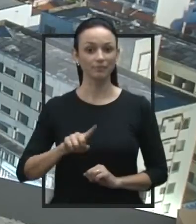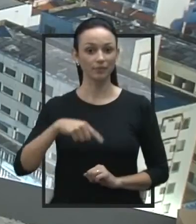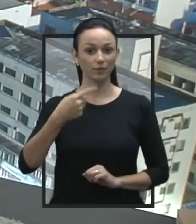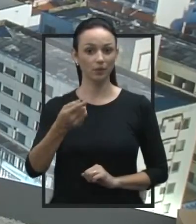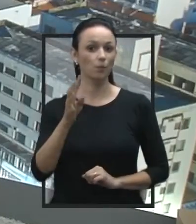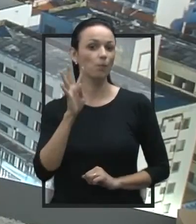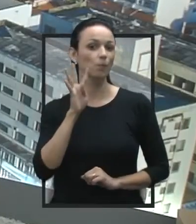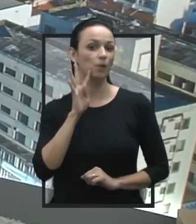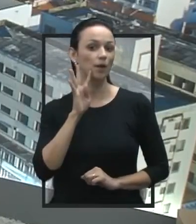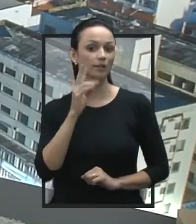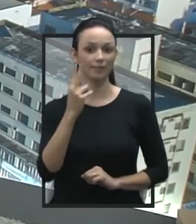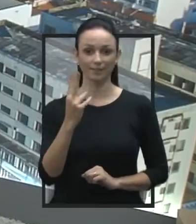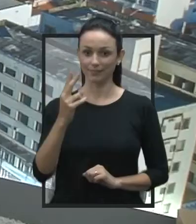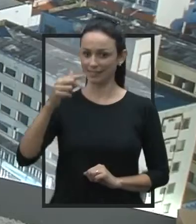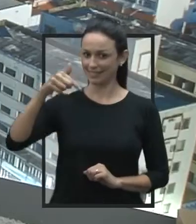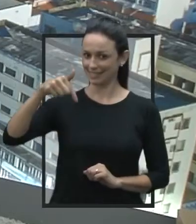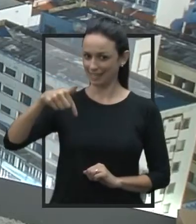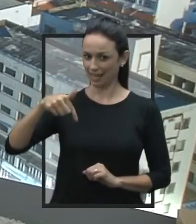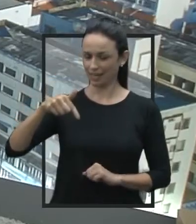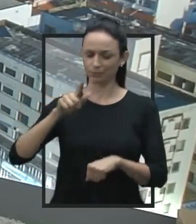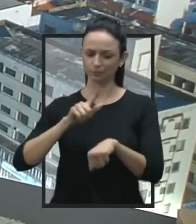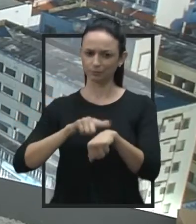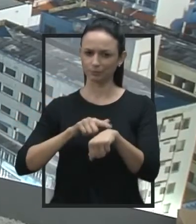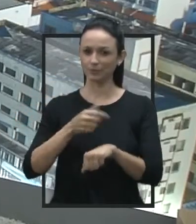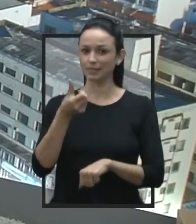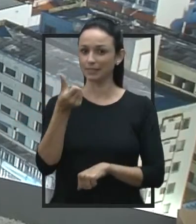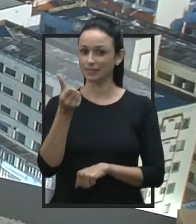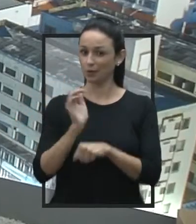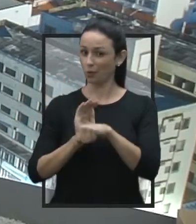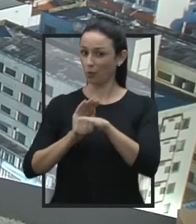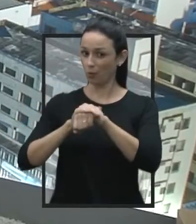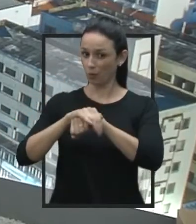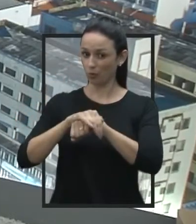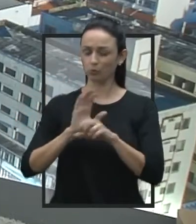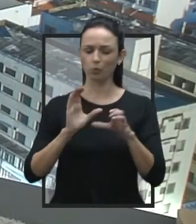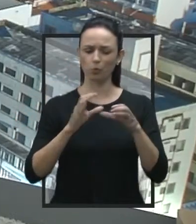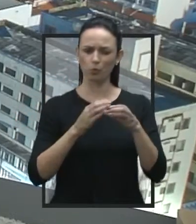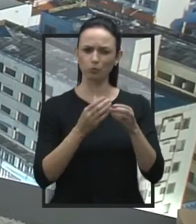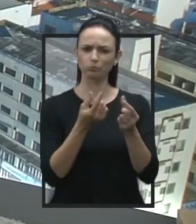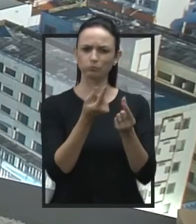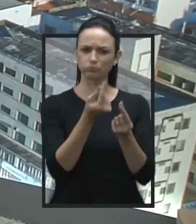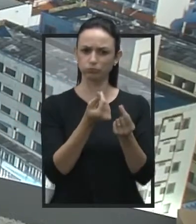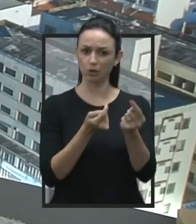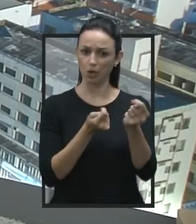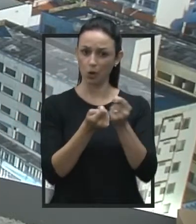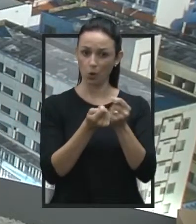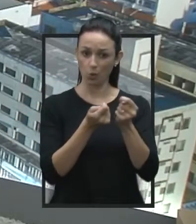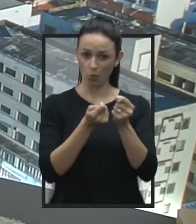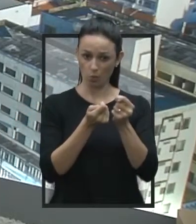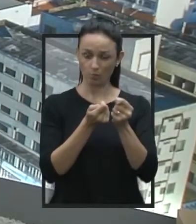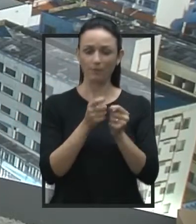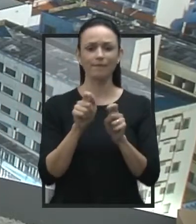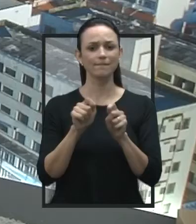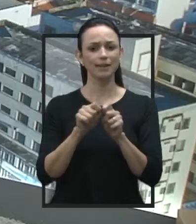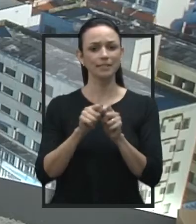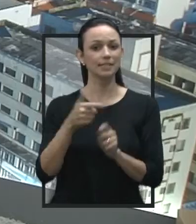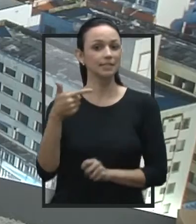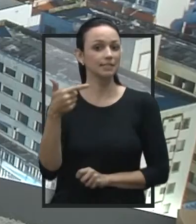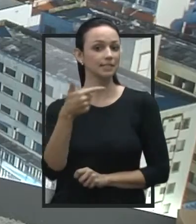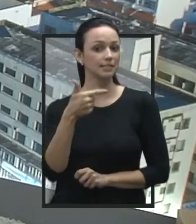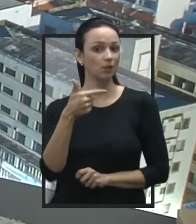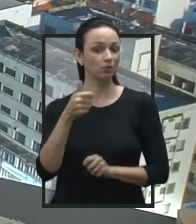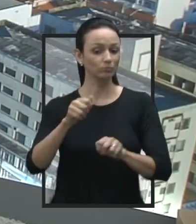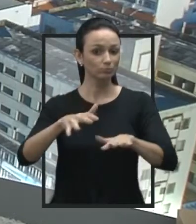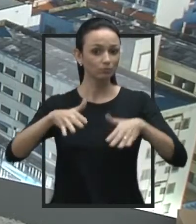Na próxima quarta-feira, dia 27, às 18 horas, a Comissão de Finanças, Orçamento e Economia realiza a segunda